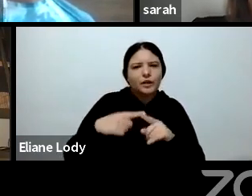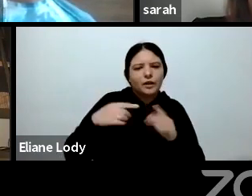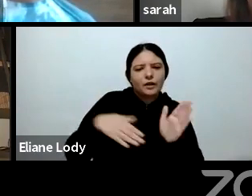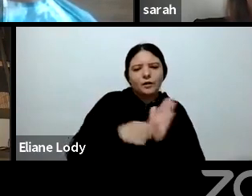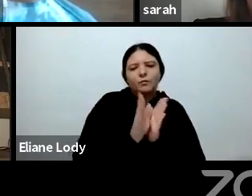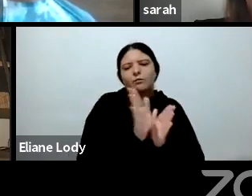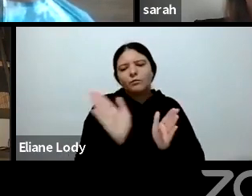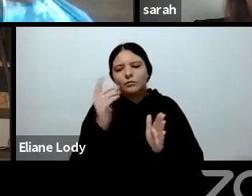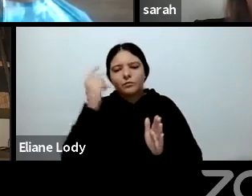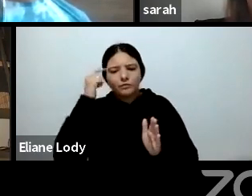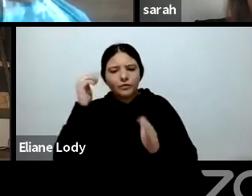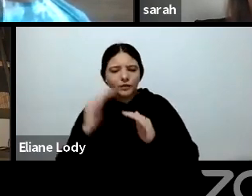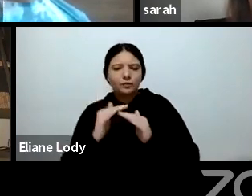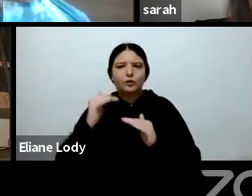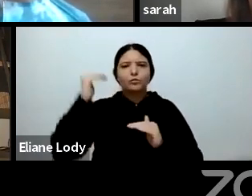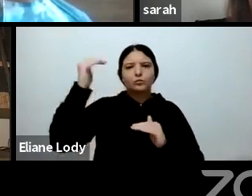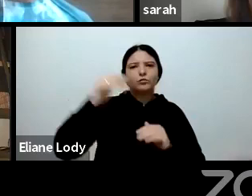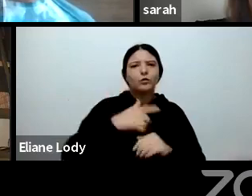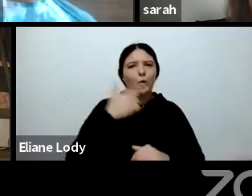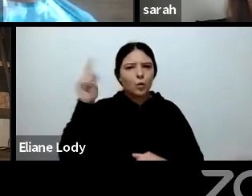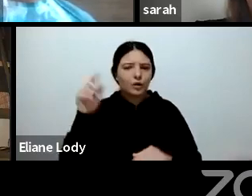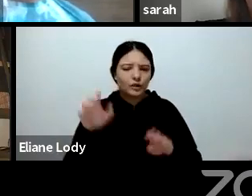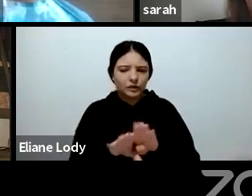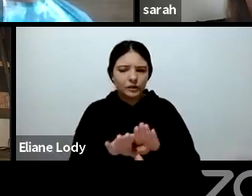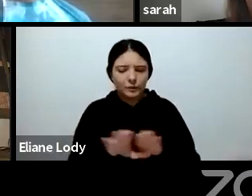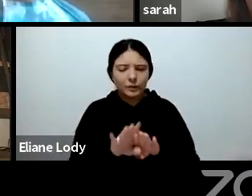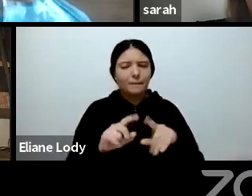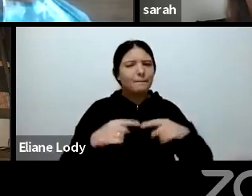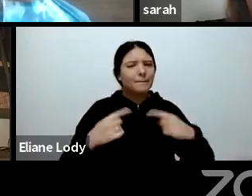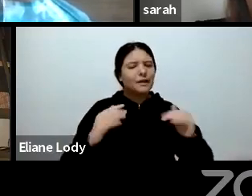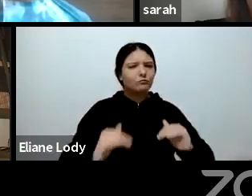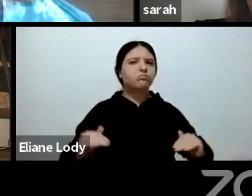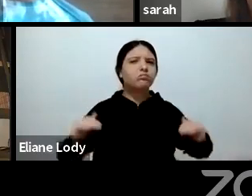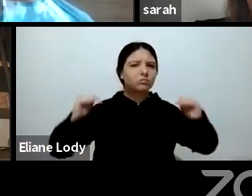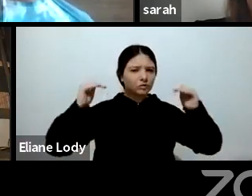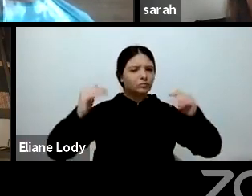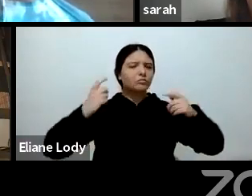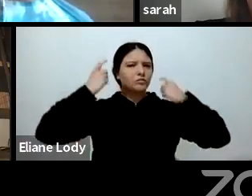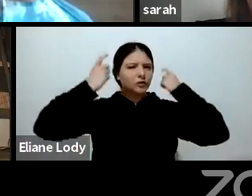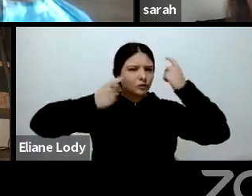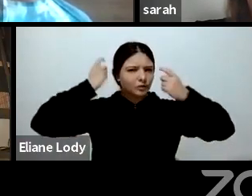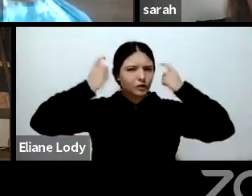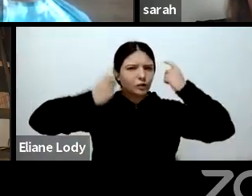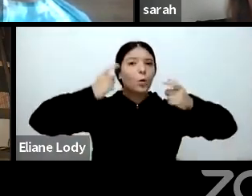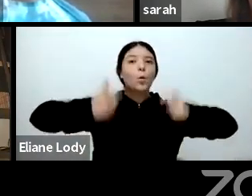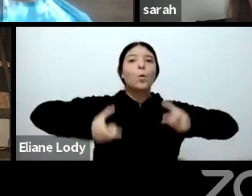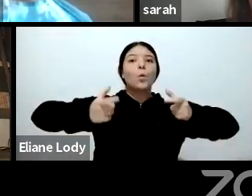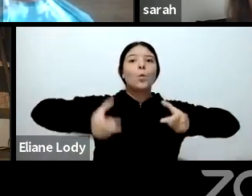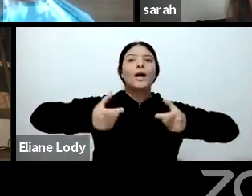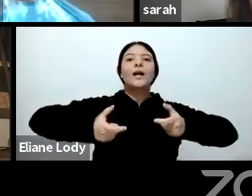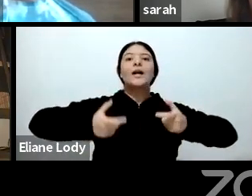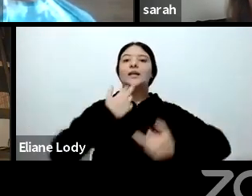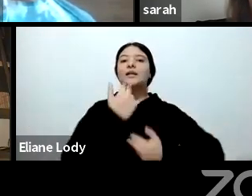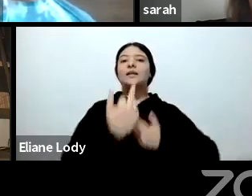paralelas, conjuntas, né, mas, sobretudo, com uma preocupação com o lugar das línguas de sinais, né, esse lugar que muitas